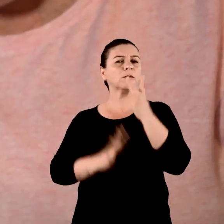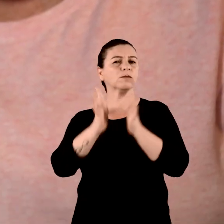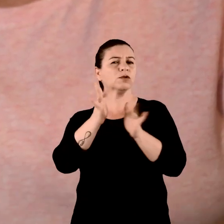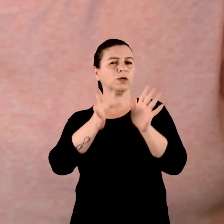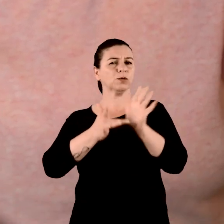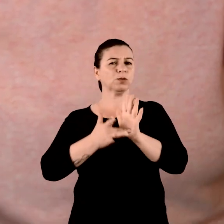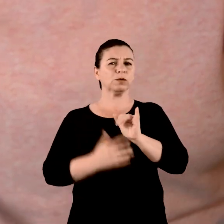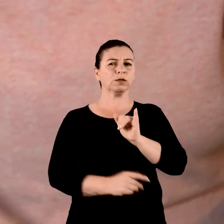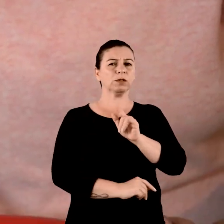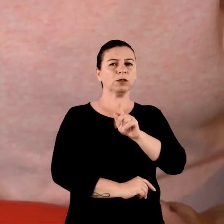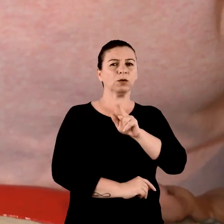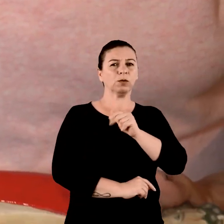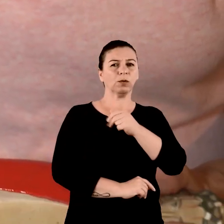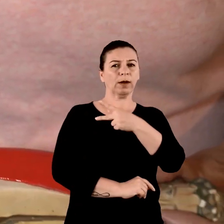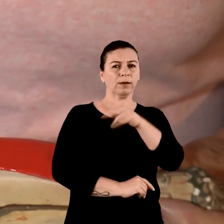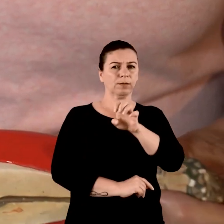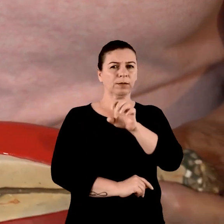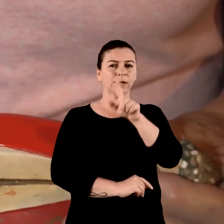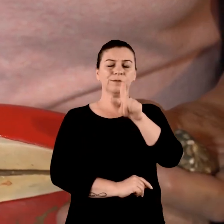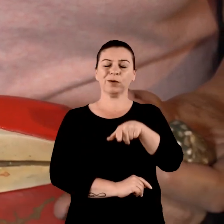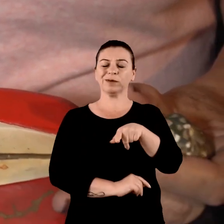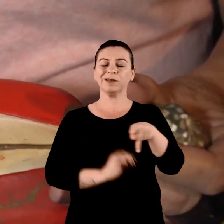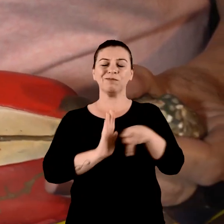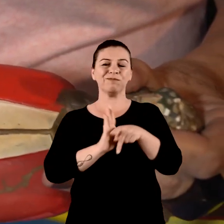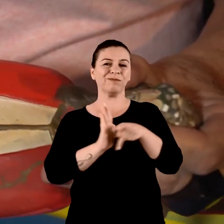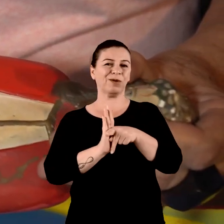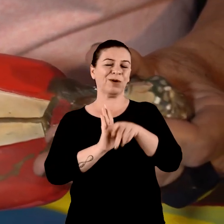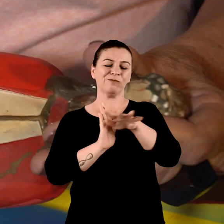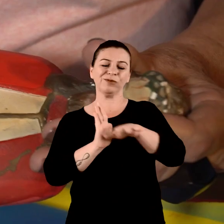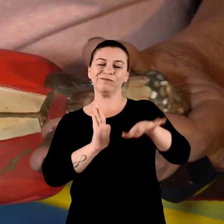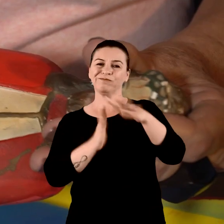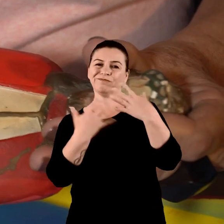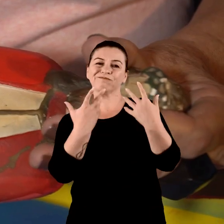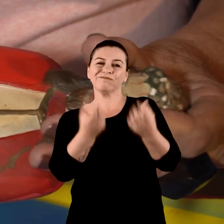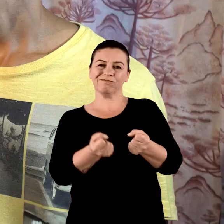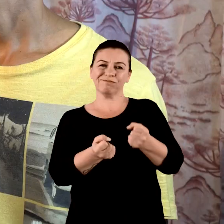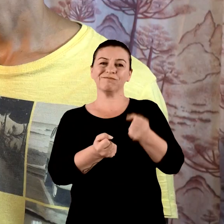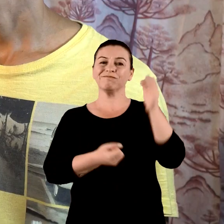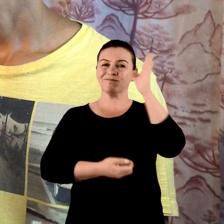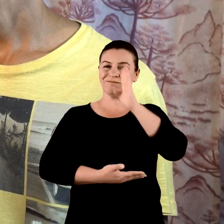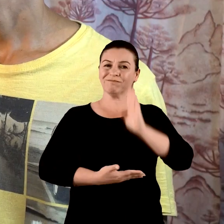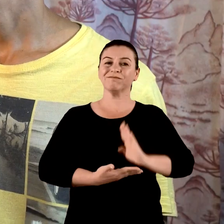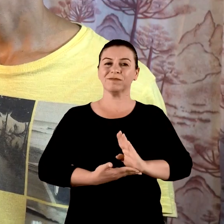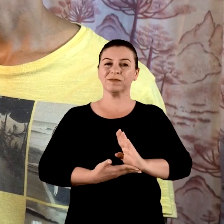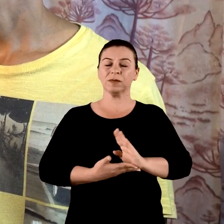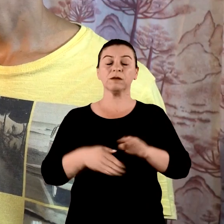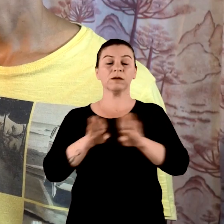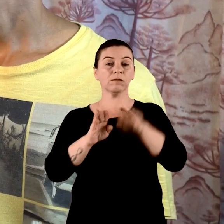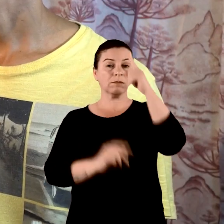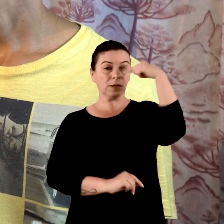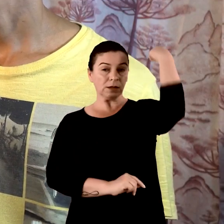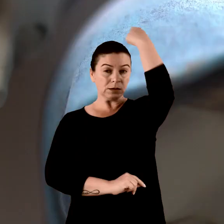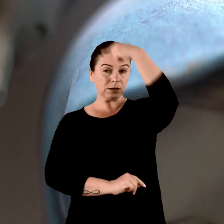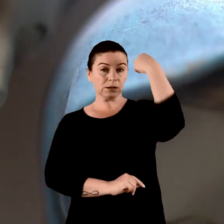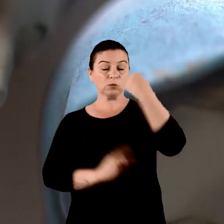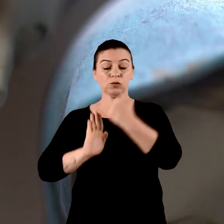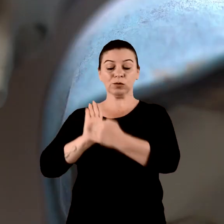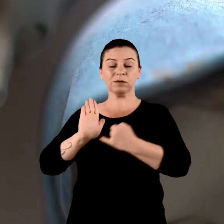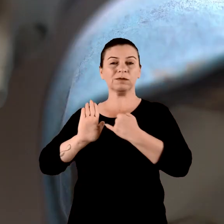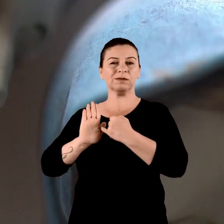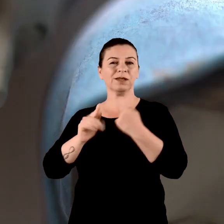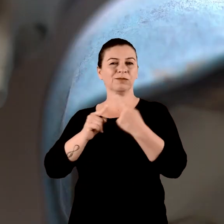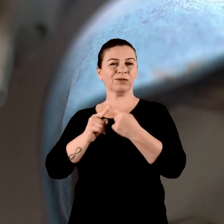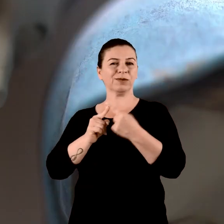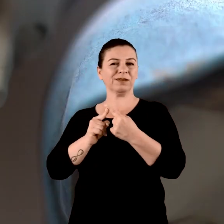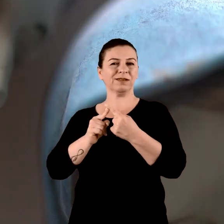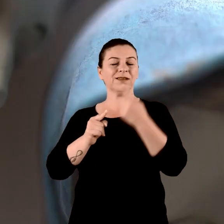Bom Jesus do Iguape é muito popular na devoção brasileira. Em São José existe uma grande